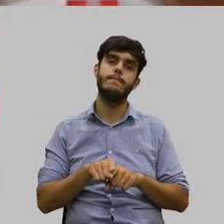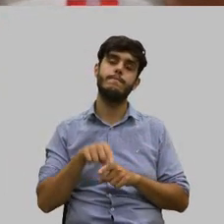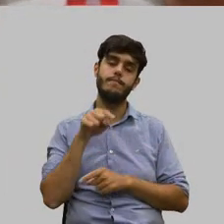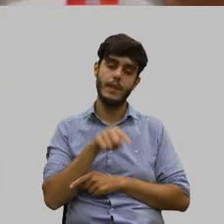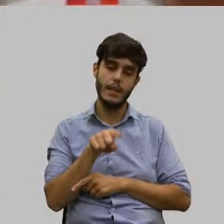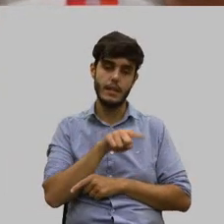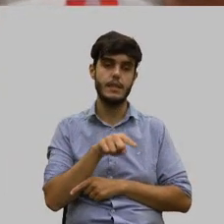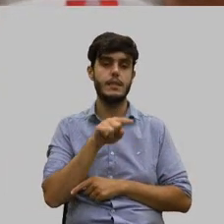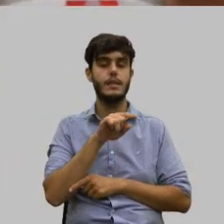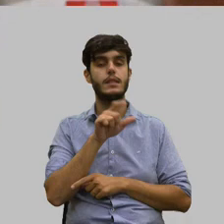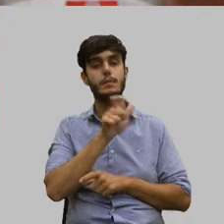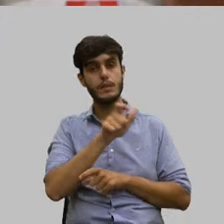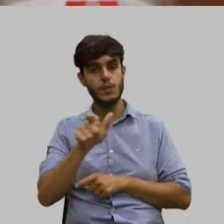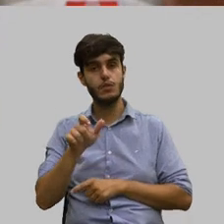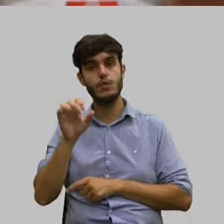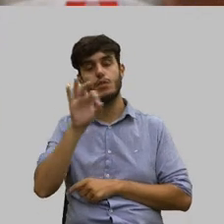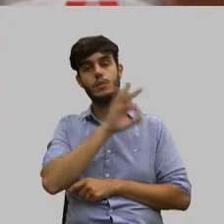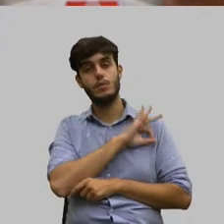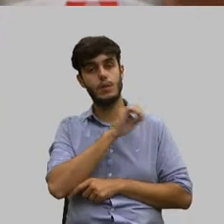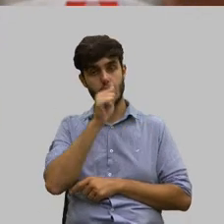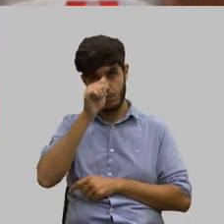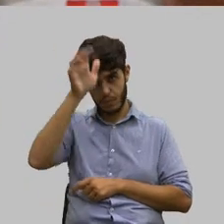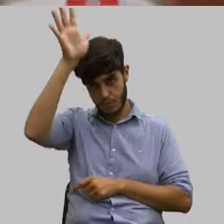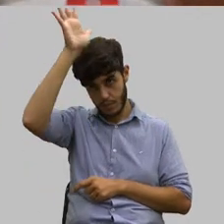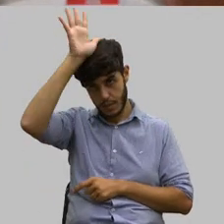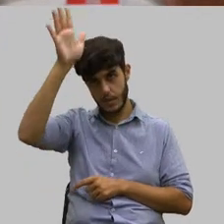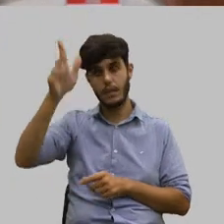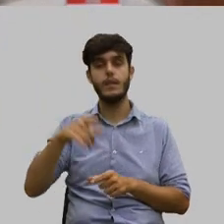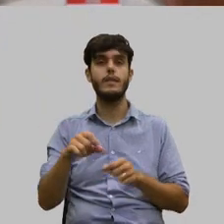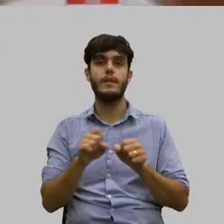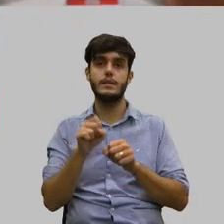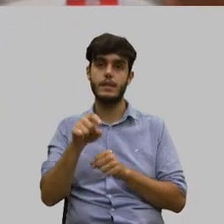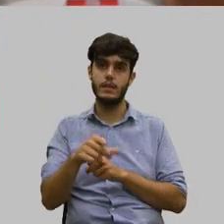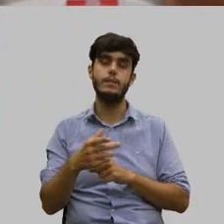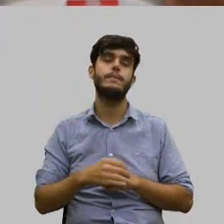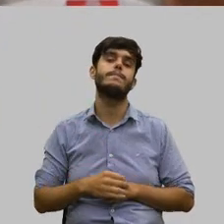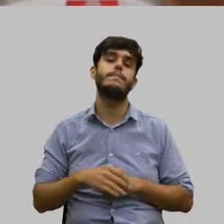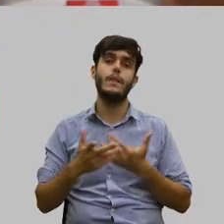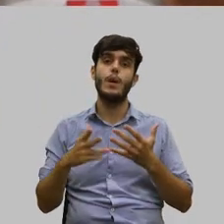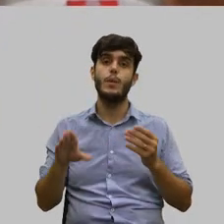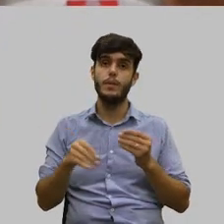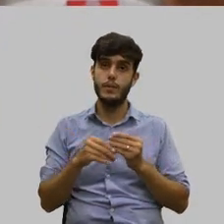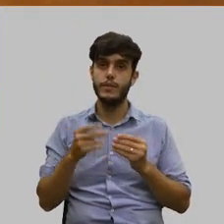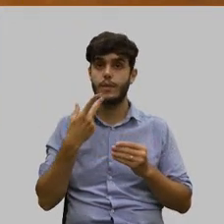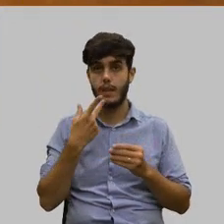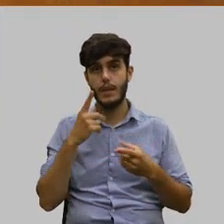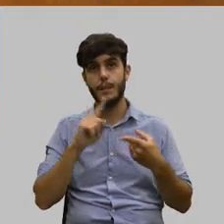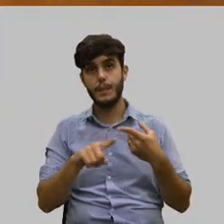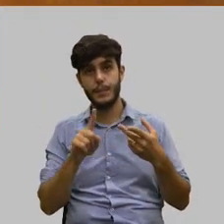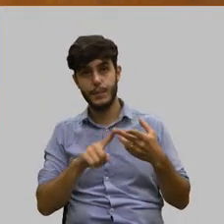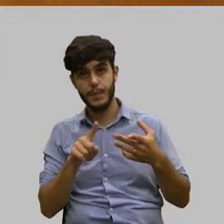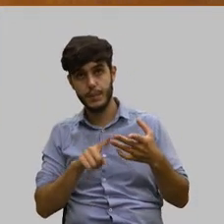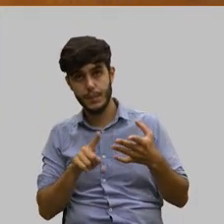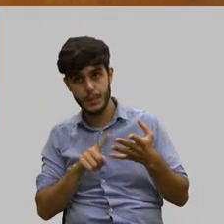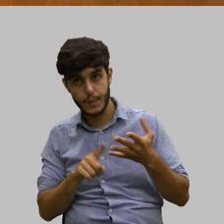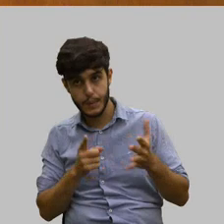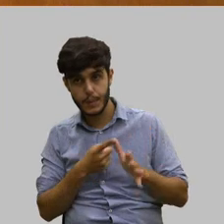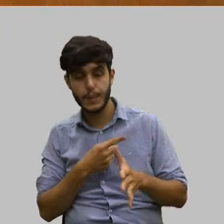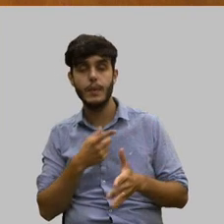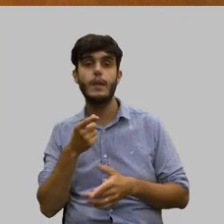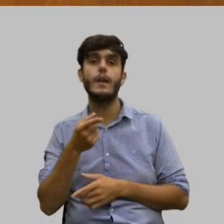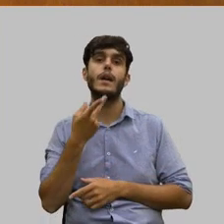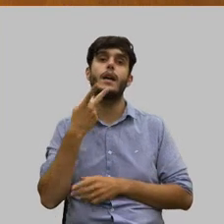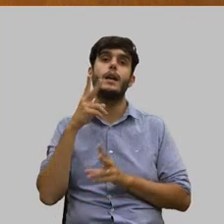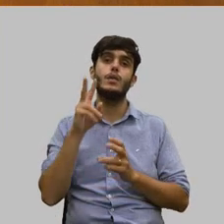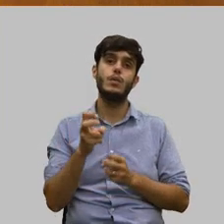militares do bombeiro fazem Comandante feito essas considerações porque eu não poderia perder aqui o princípio